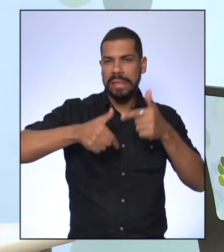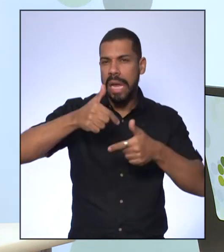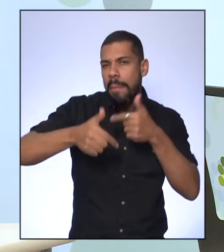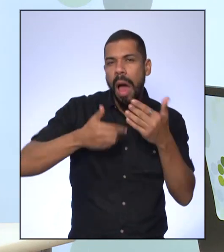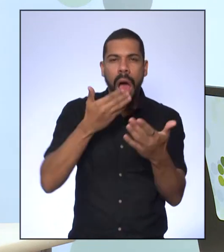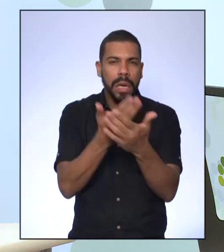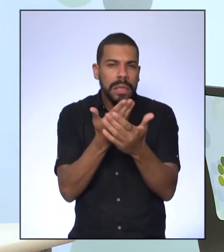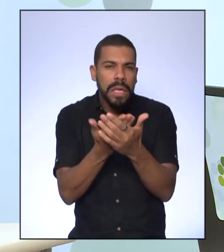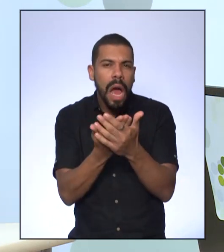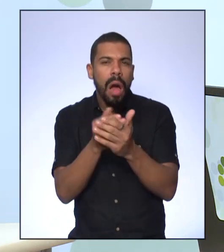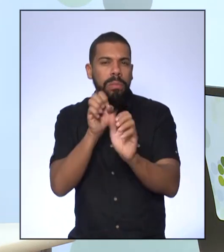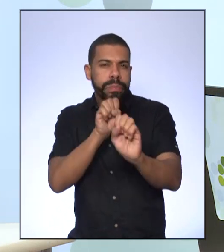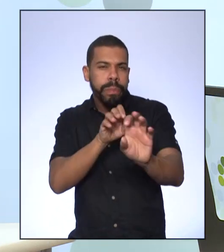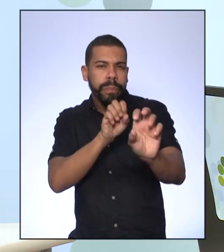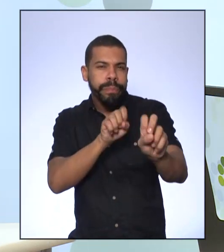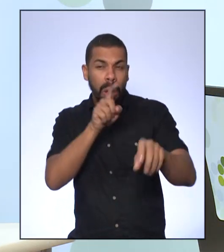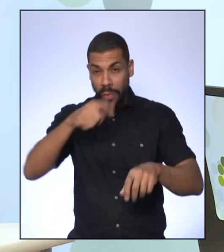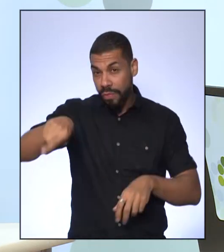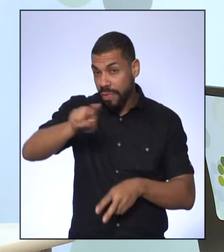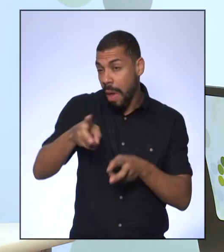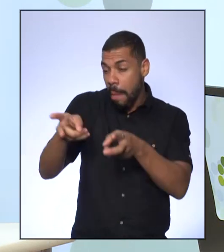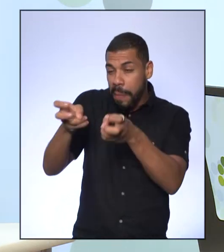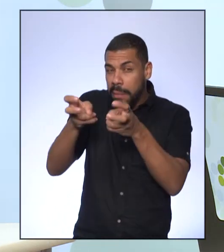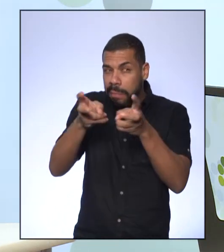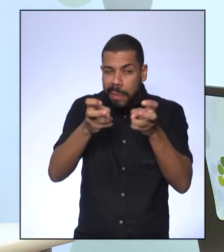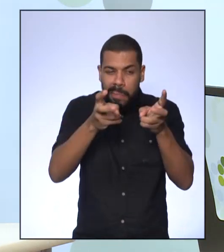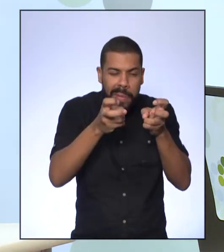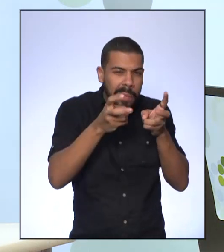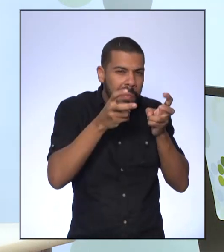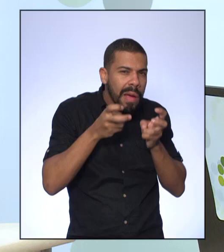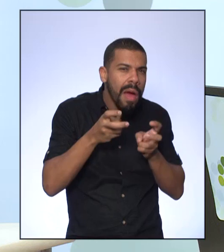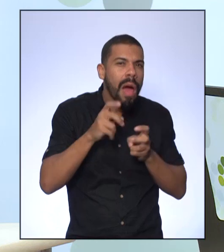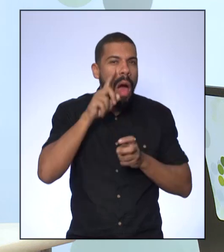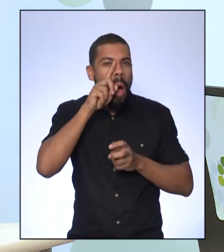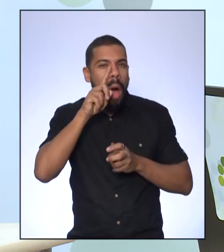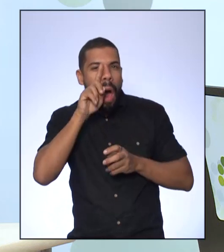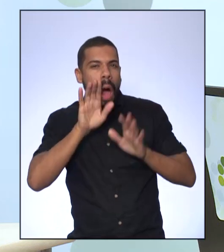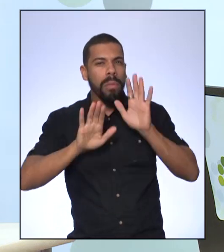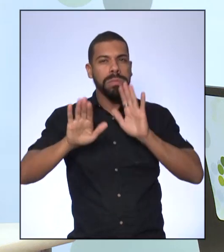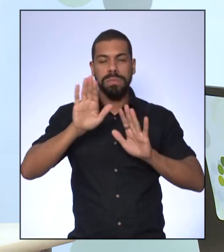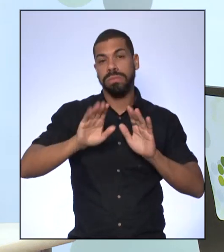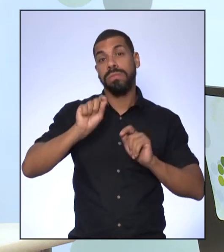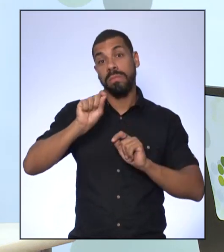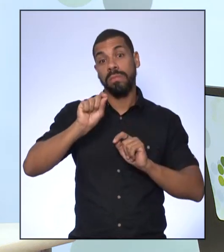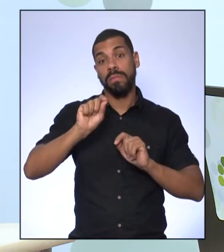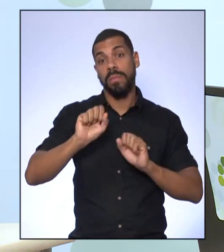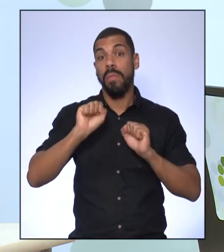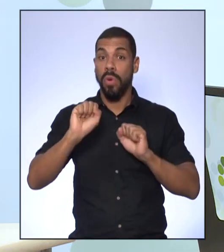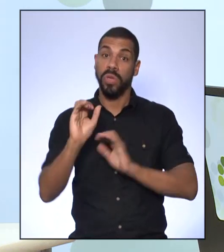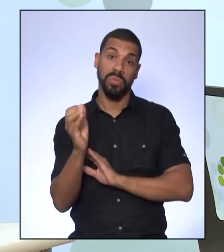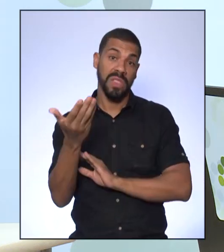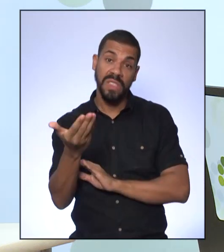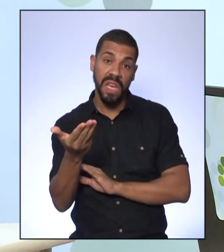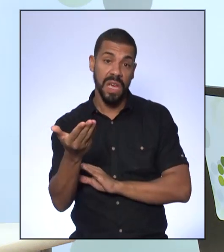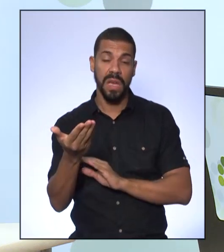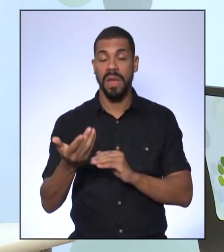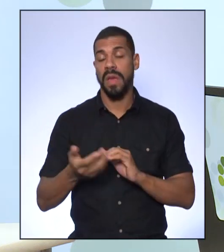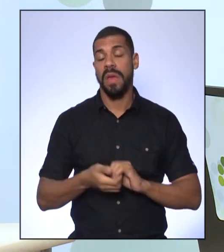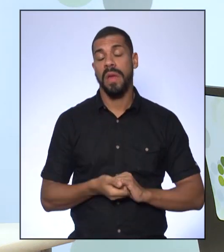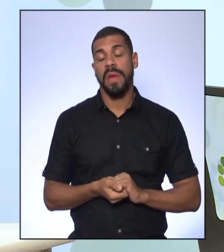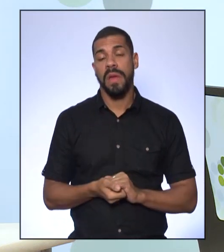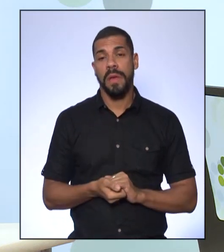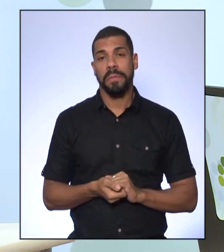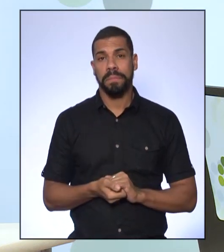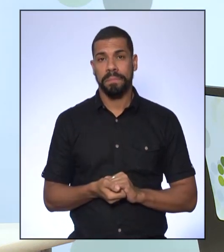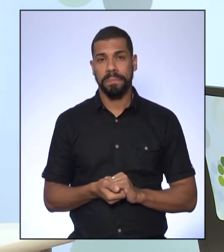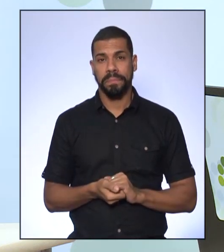aula, que vocês percebam os riscos e diminuam os riscos, né, que vocês podem estar correndo, né, ou alguma questão